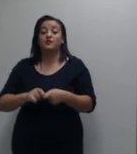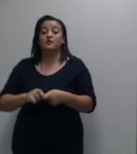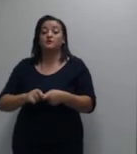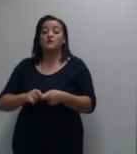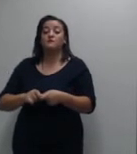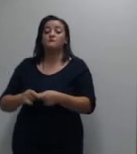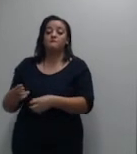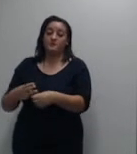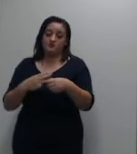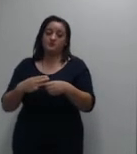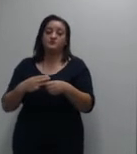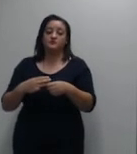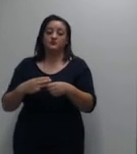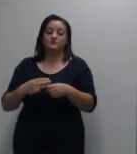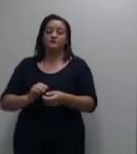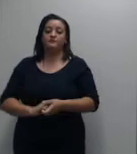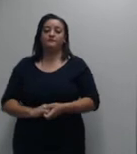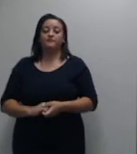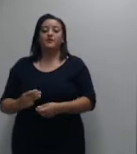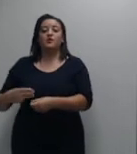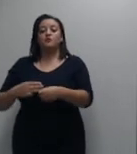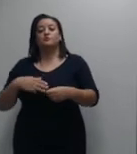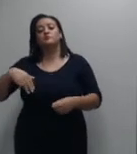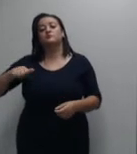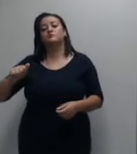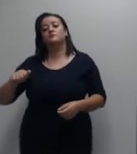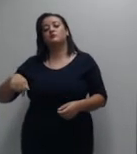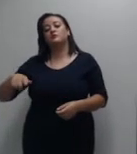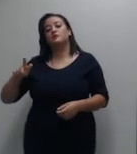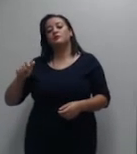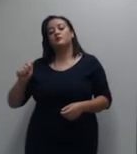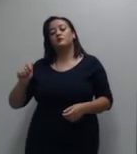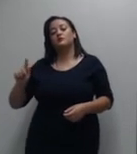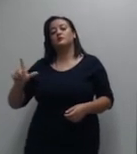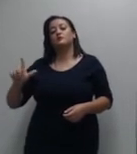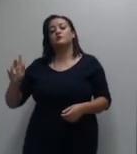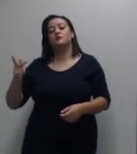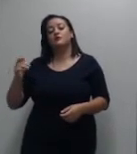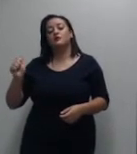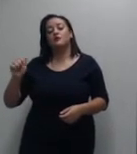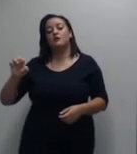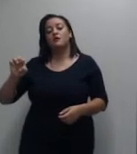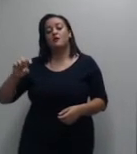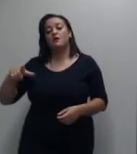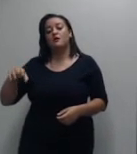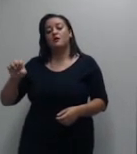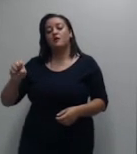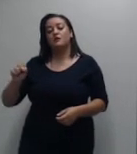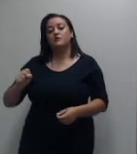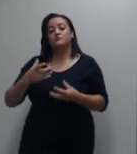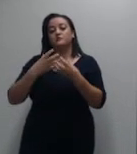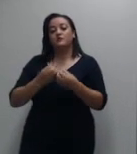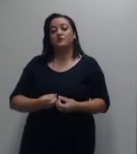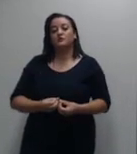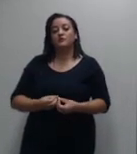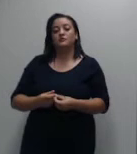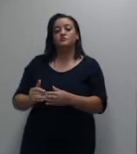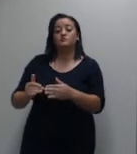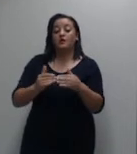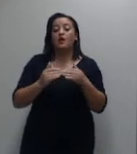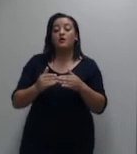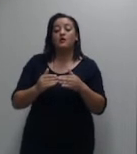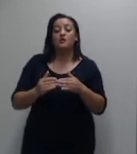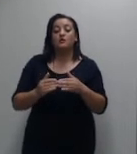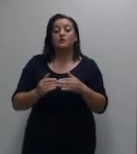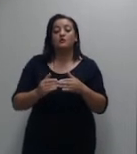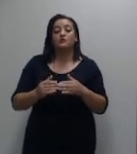o o município de Magalhães ajuizou Sr jelson perante o Superior